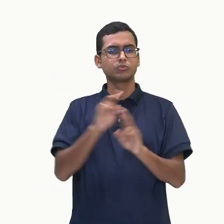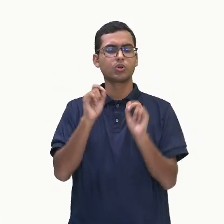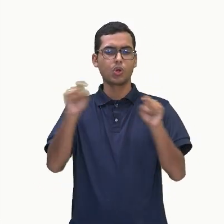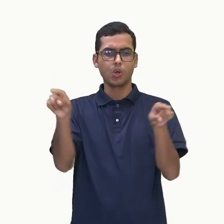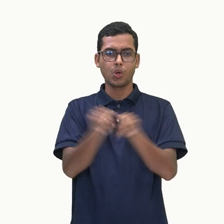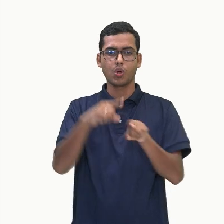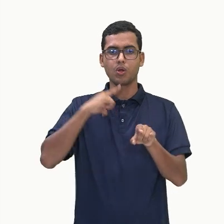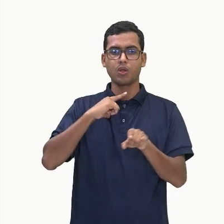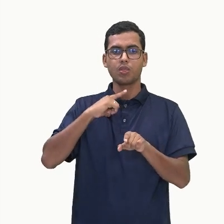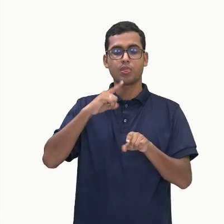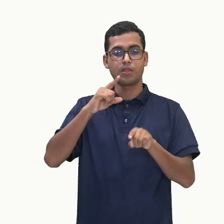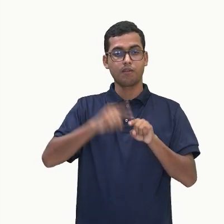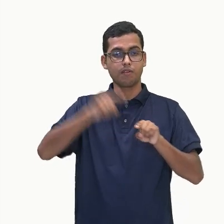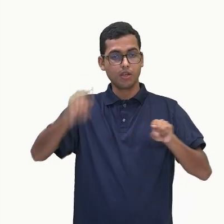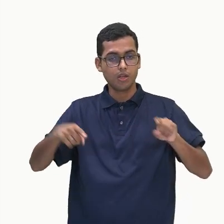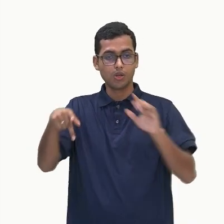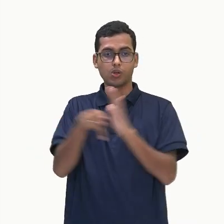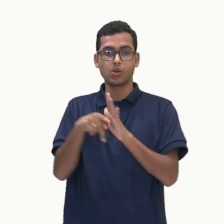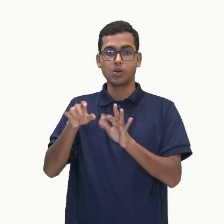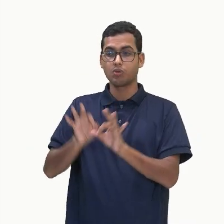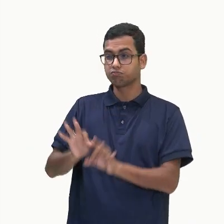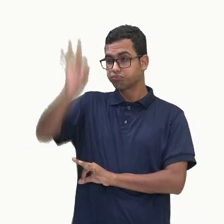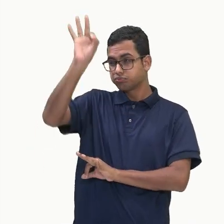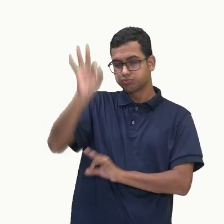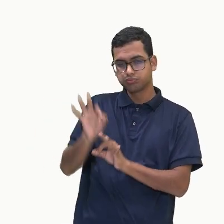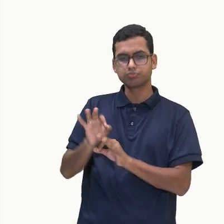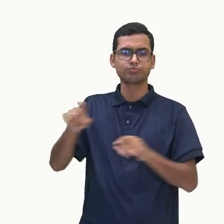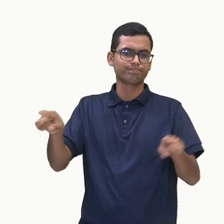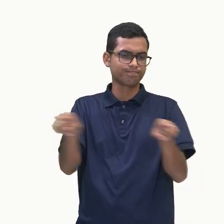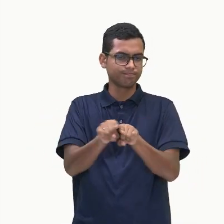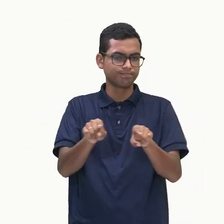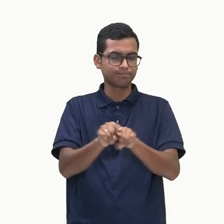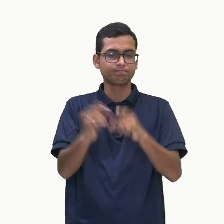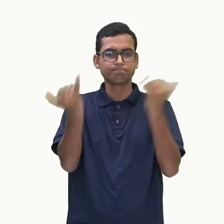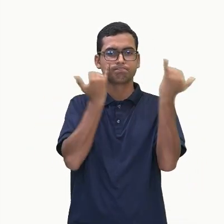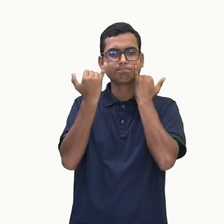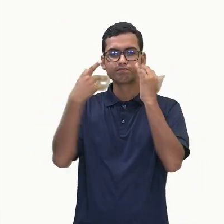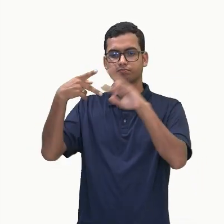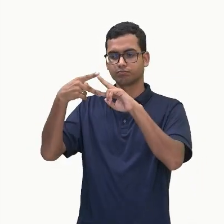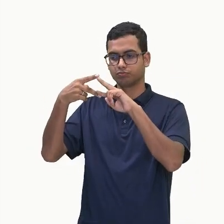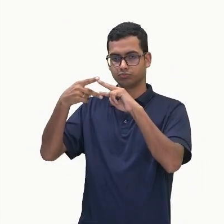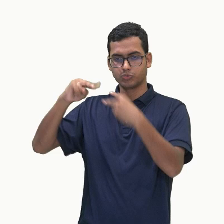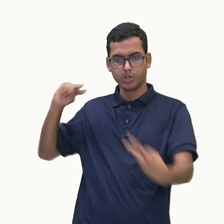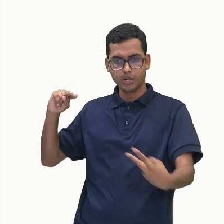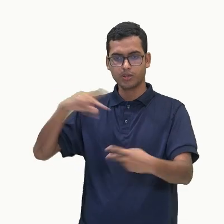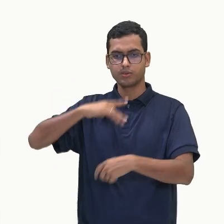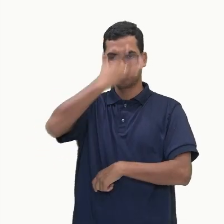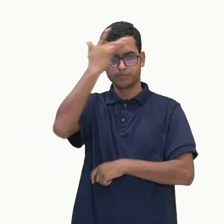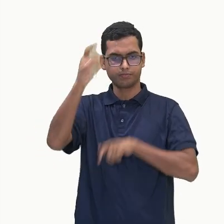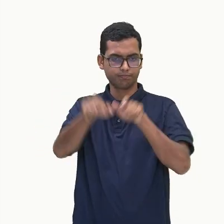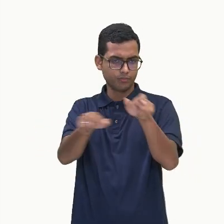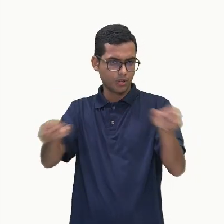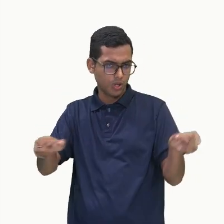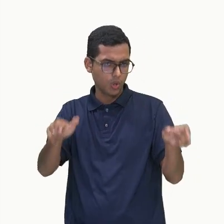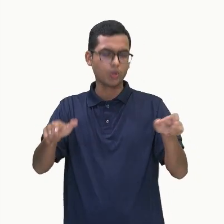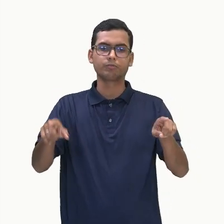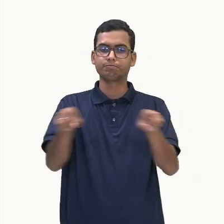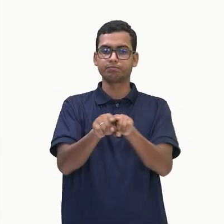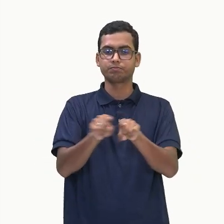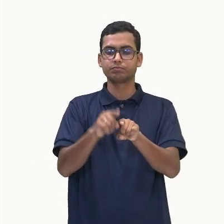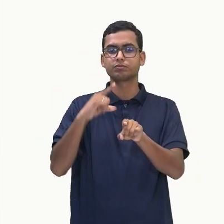de tamanho, né, e também das informações genéticas do indivíduo. Ele vai respondendo às